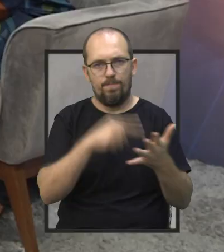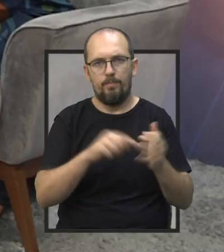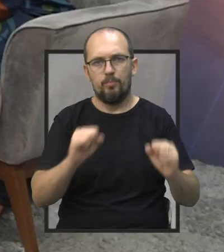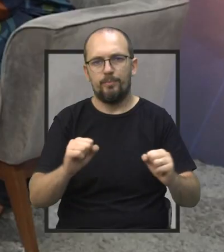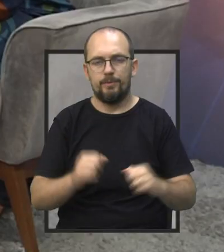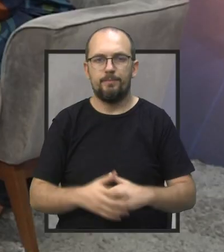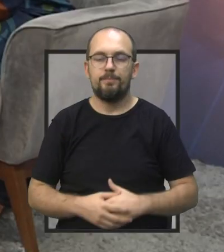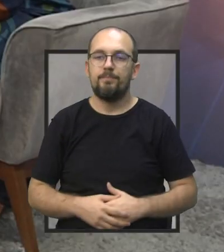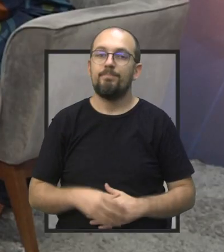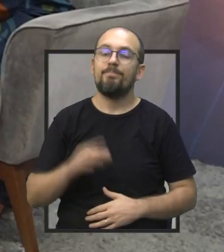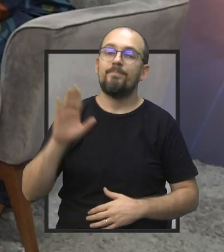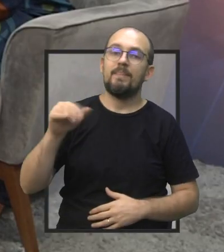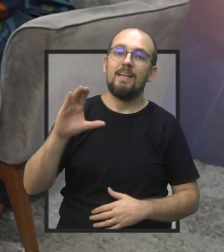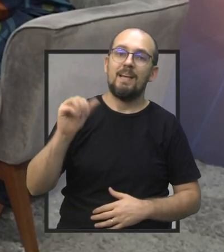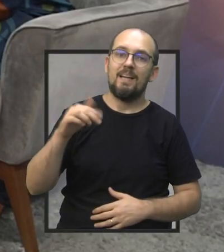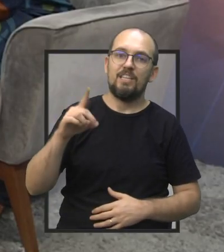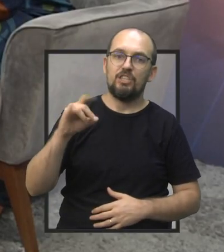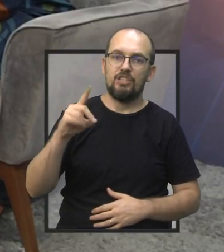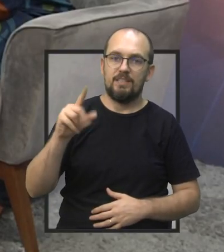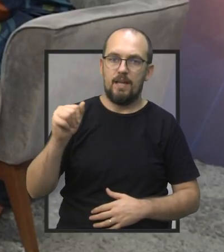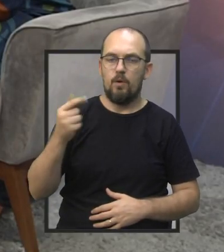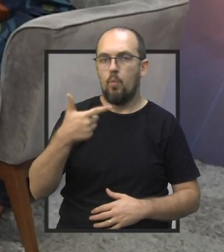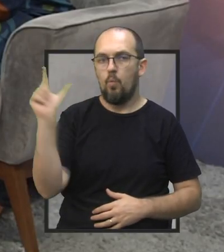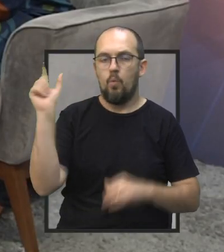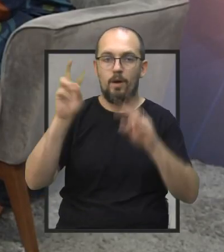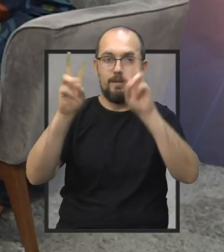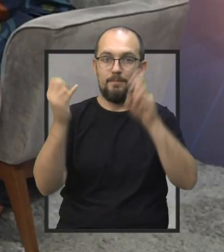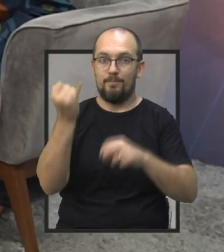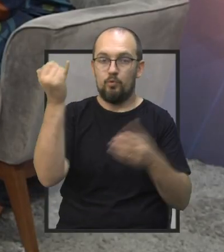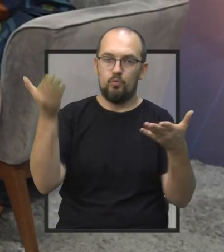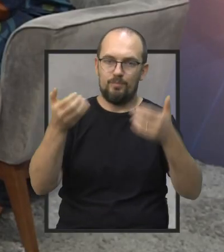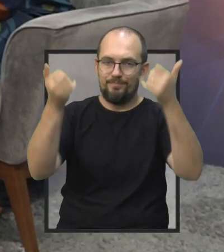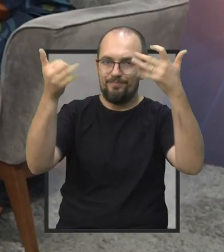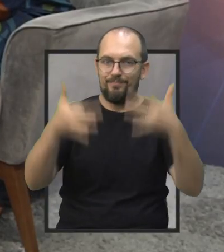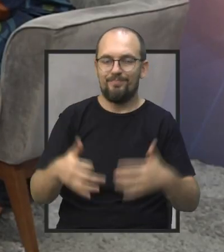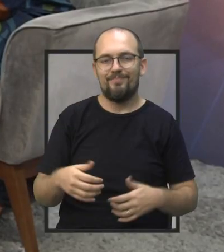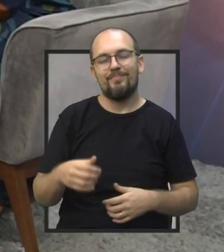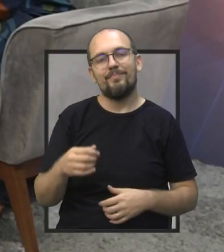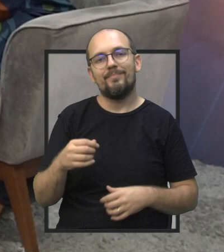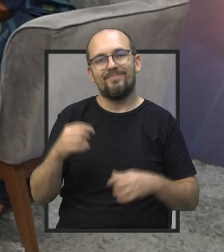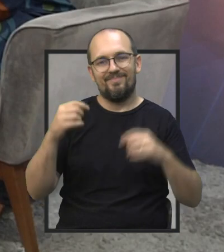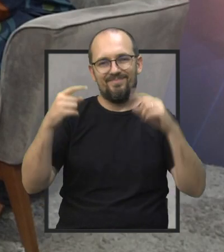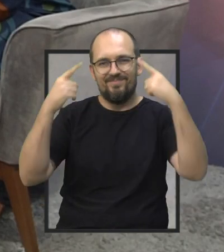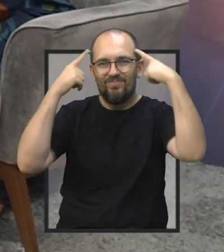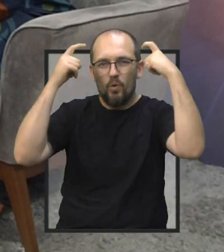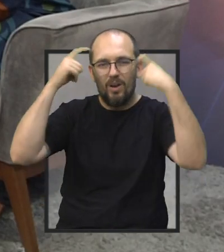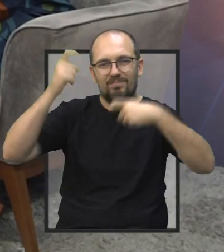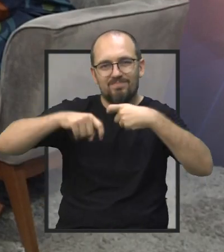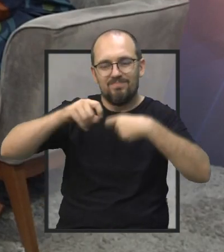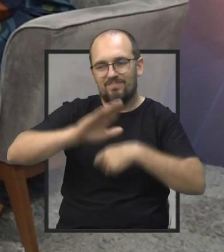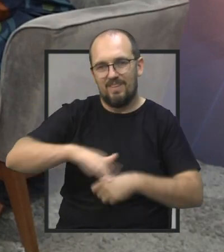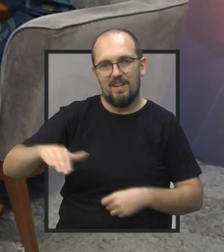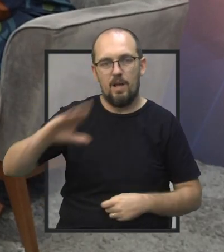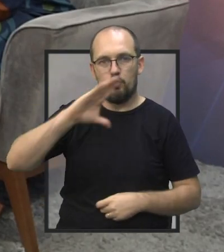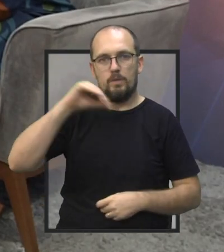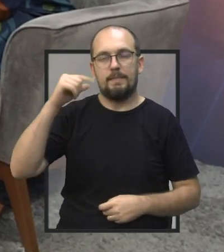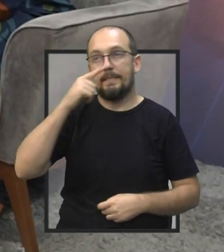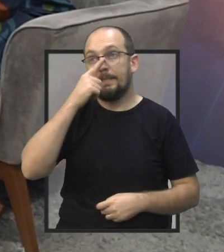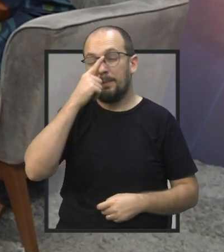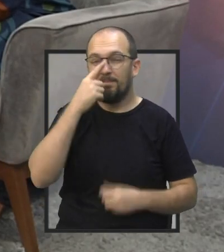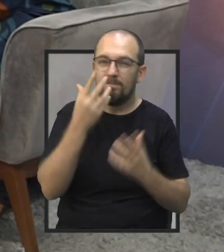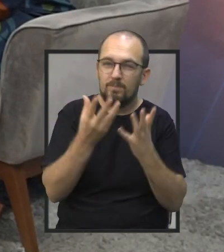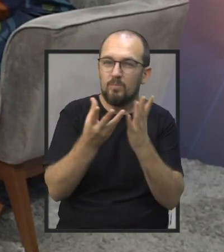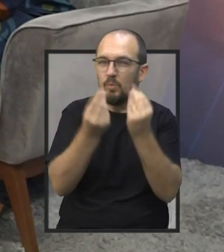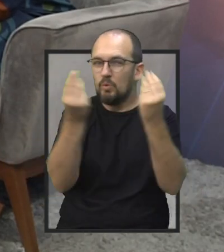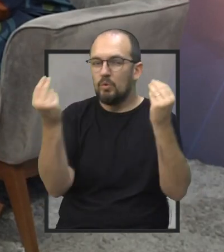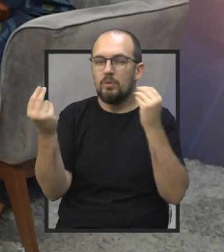aí. Cândida, um outro tema que eu acho importante a gente abordar é que quando a gente fala de violência sexual de crianças e adolescentes,